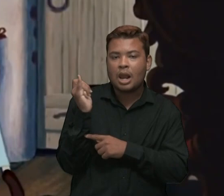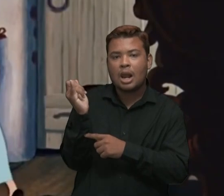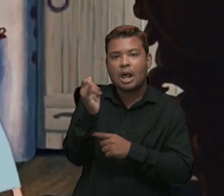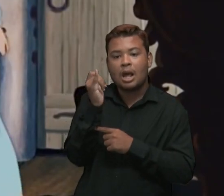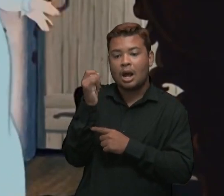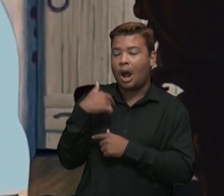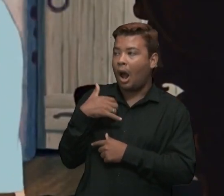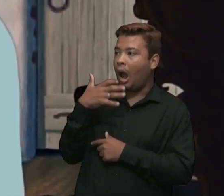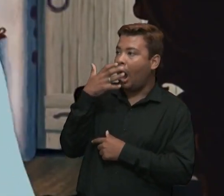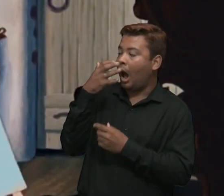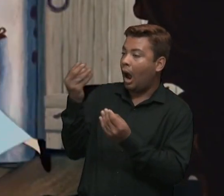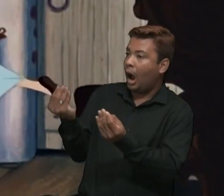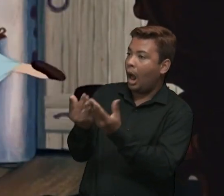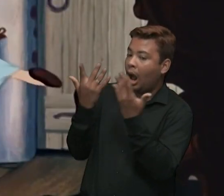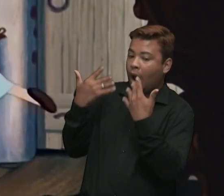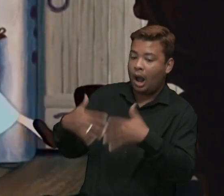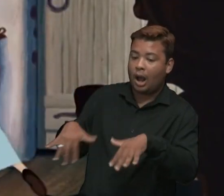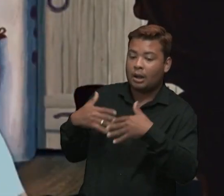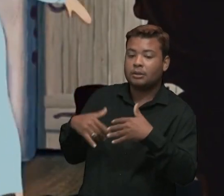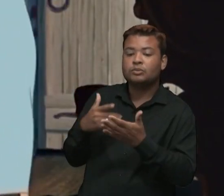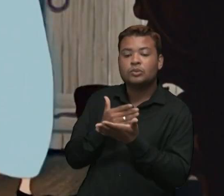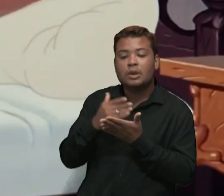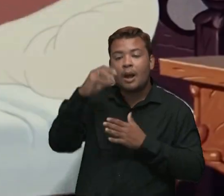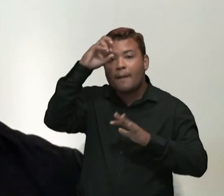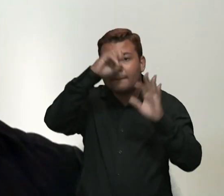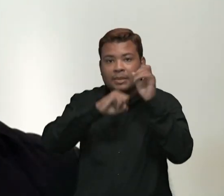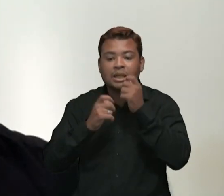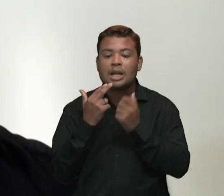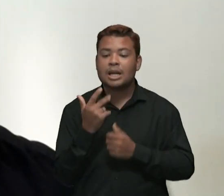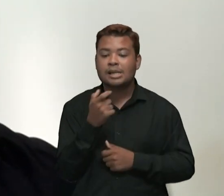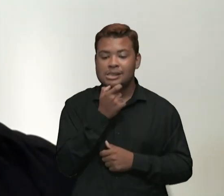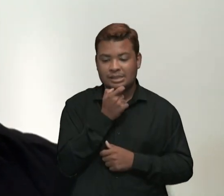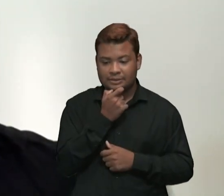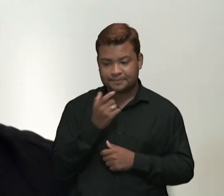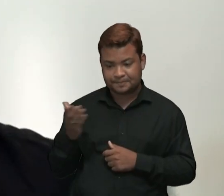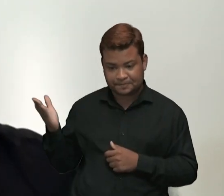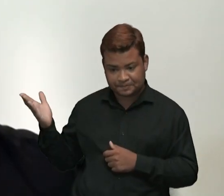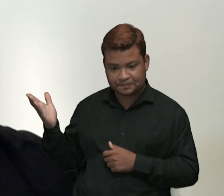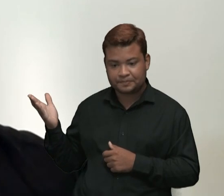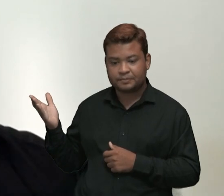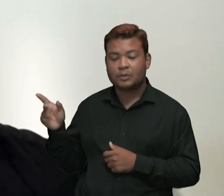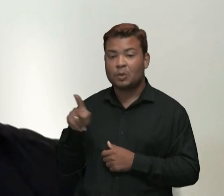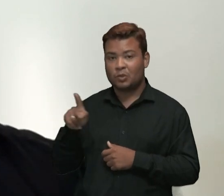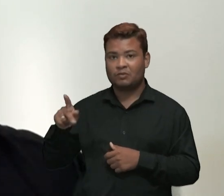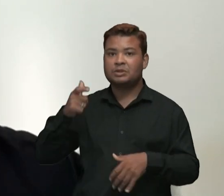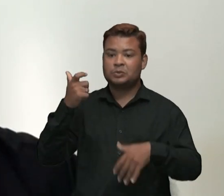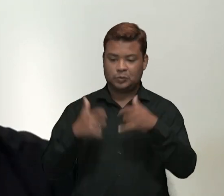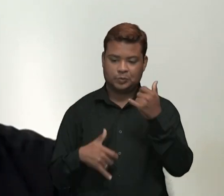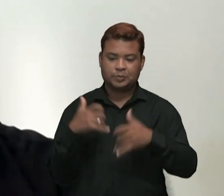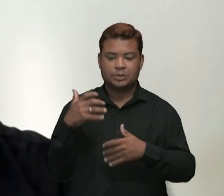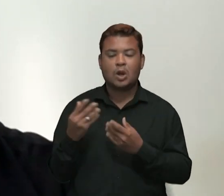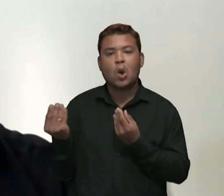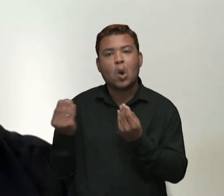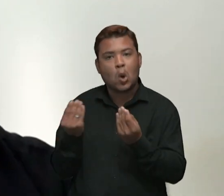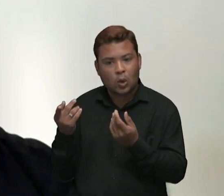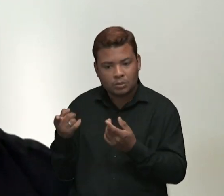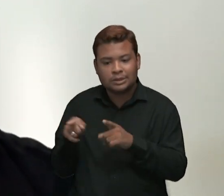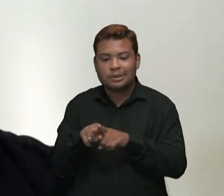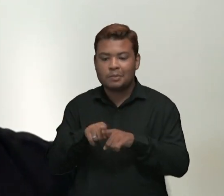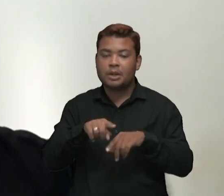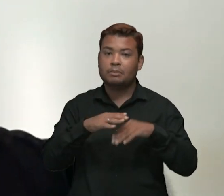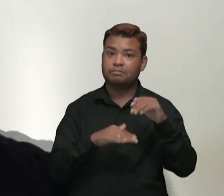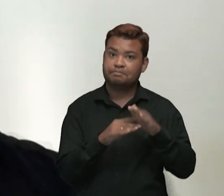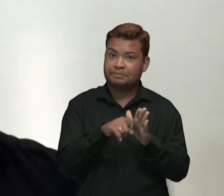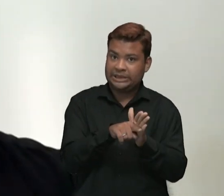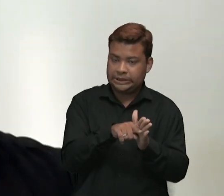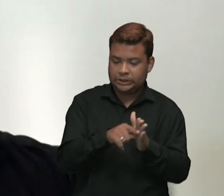do cinema para iniciar aprendizados em inglês. É o que explica Evandro, professor da escola e pesquisador da